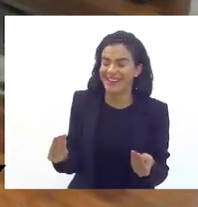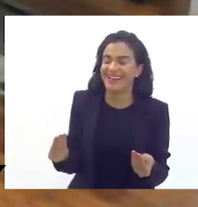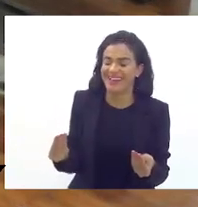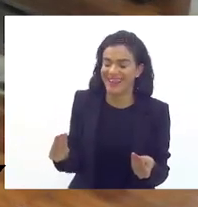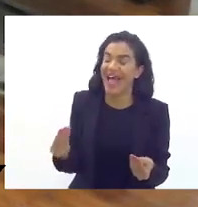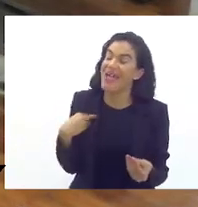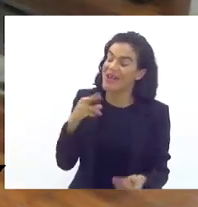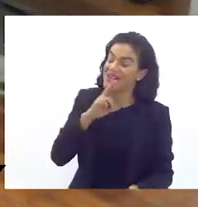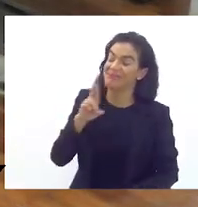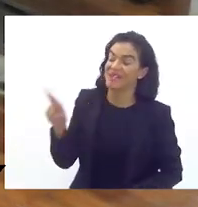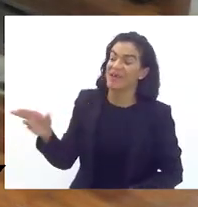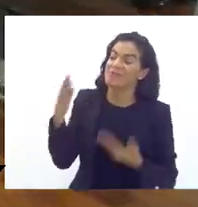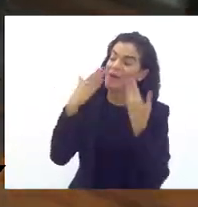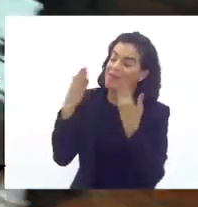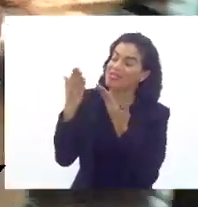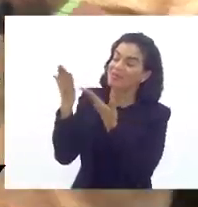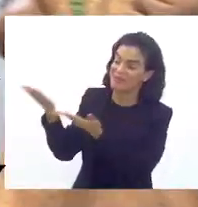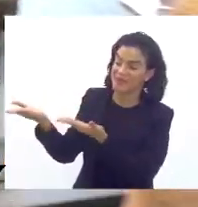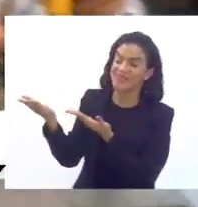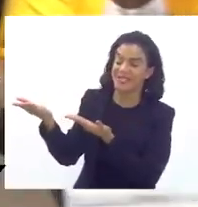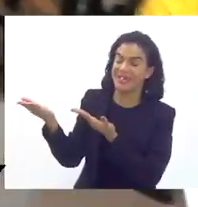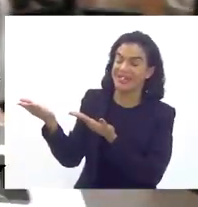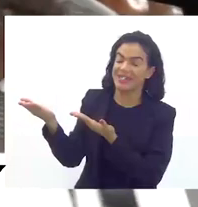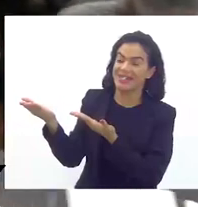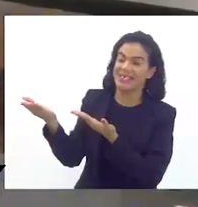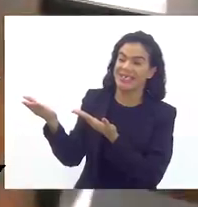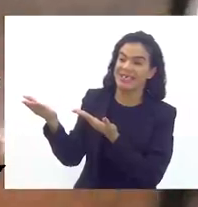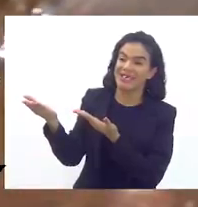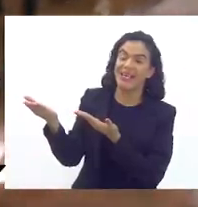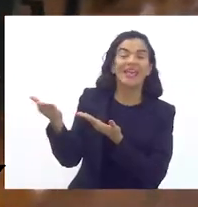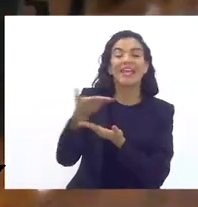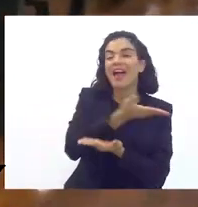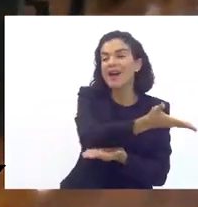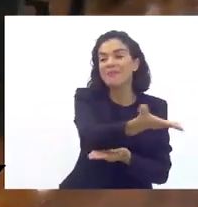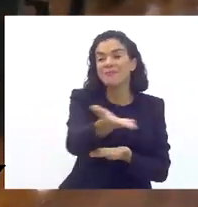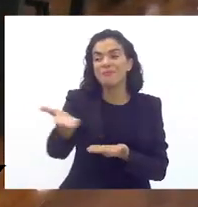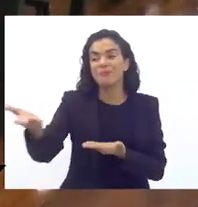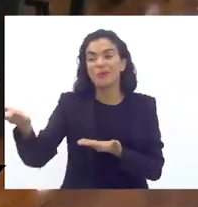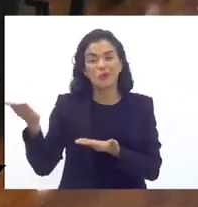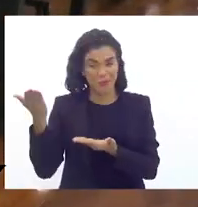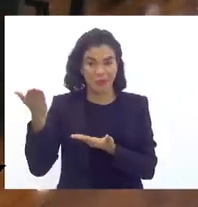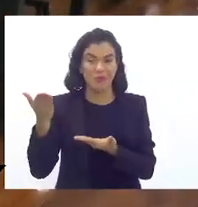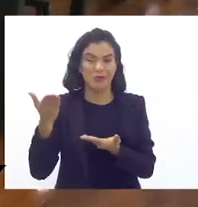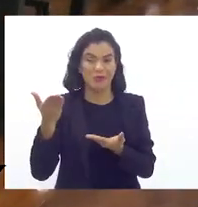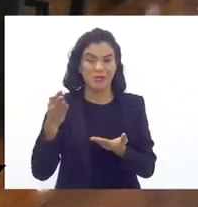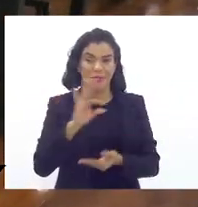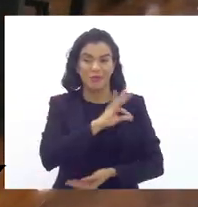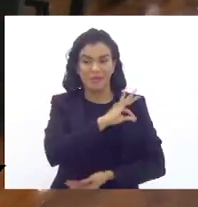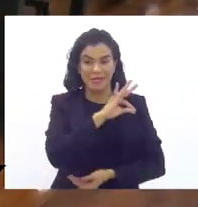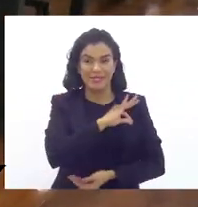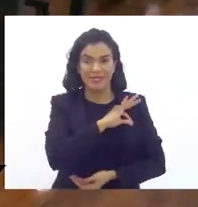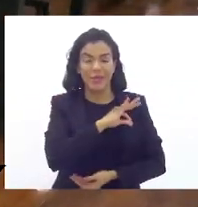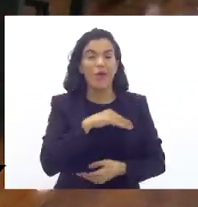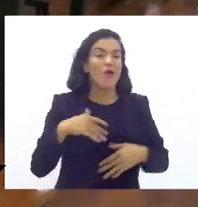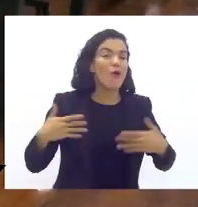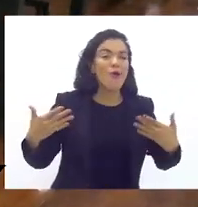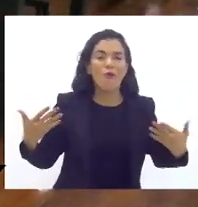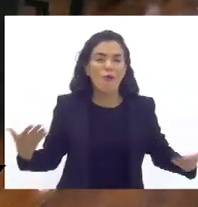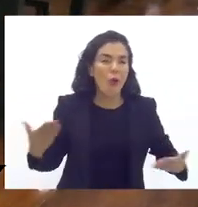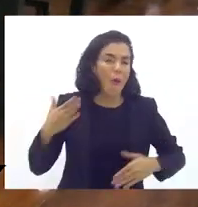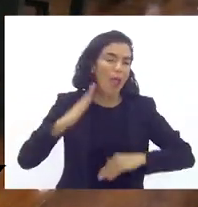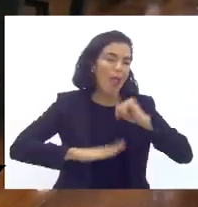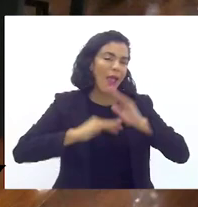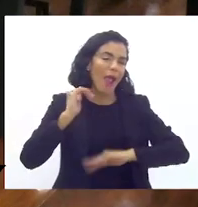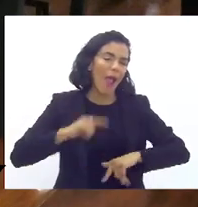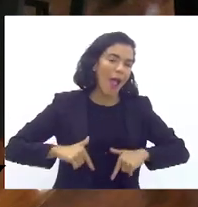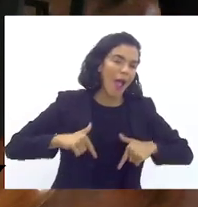aí eu falei para mostrar a você e há muitos da Corporação qual é a prática que